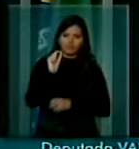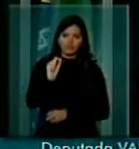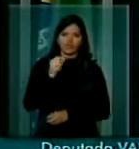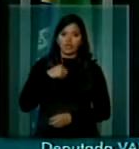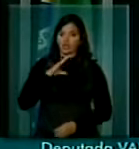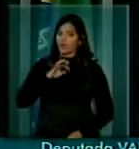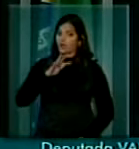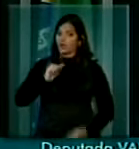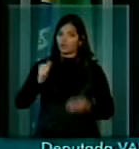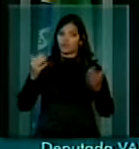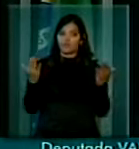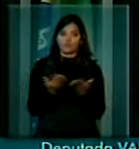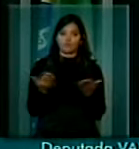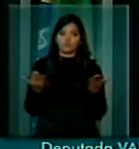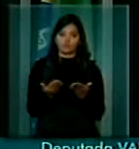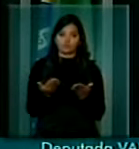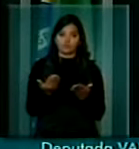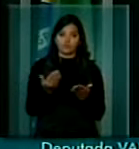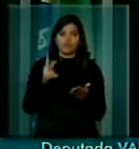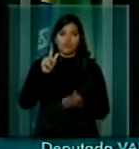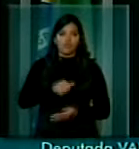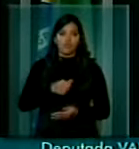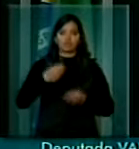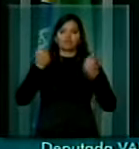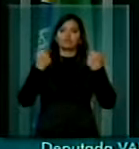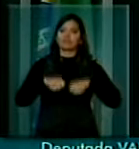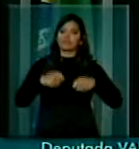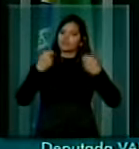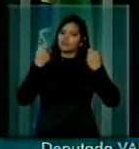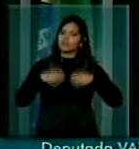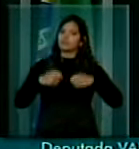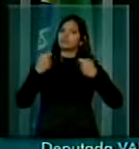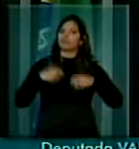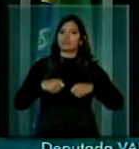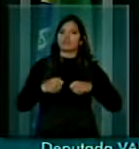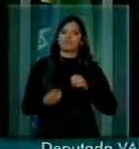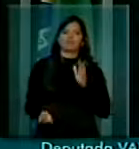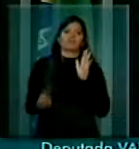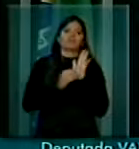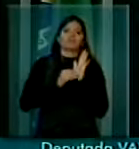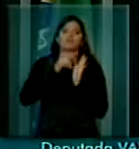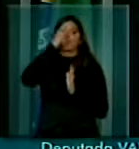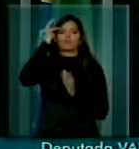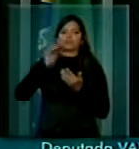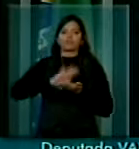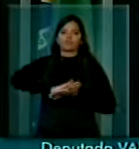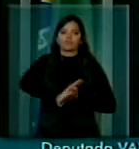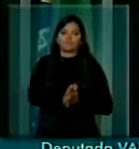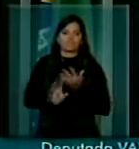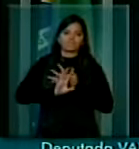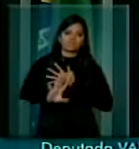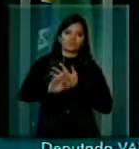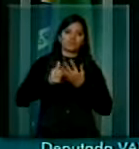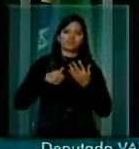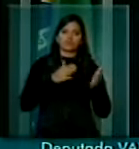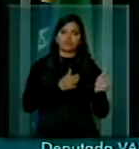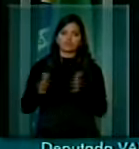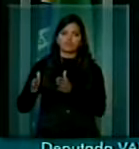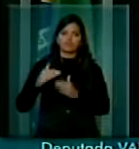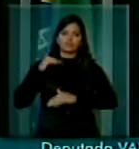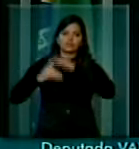as cotas hoje é algo necessário para incluir os excluídos do processo